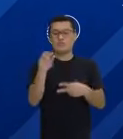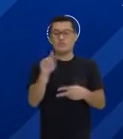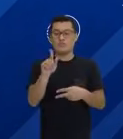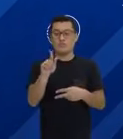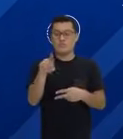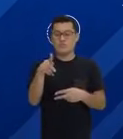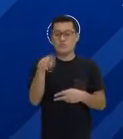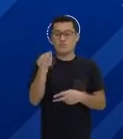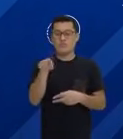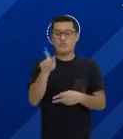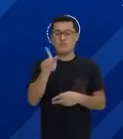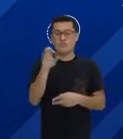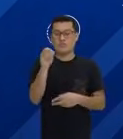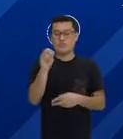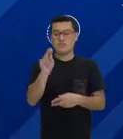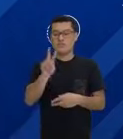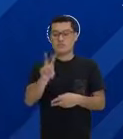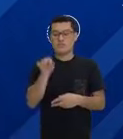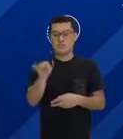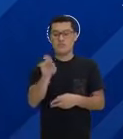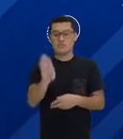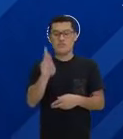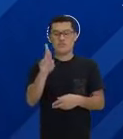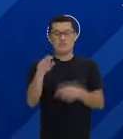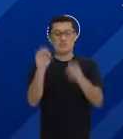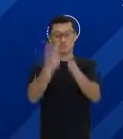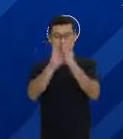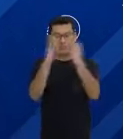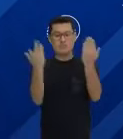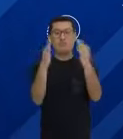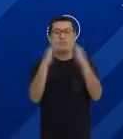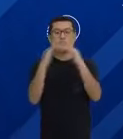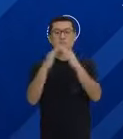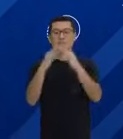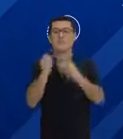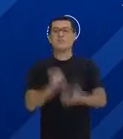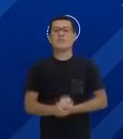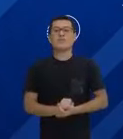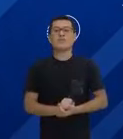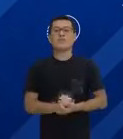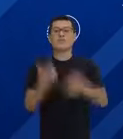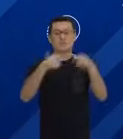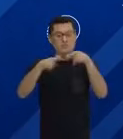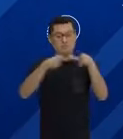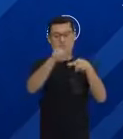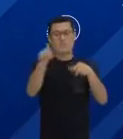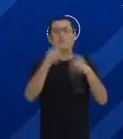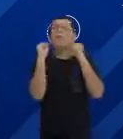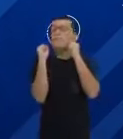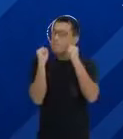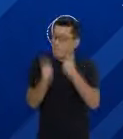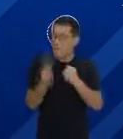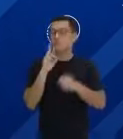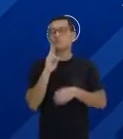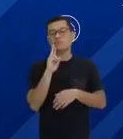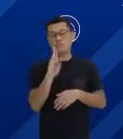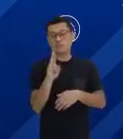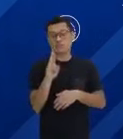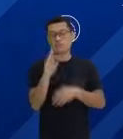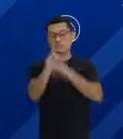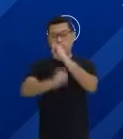www.cesuc.br a.gov.br a água para casa que são atividades que você pode resolver